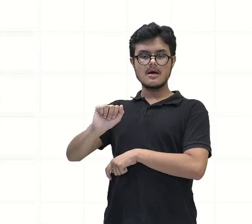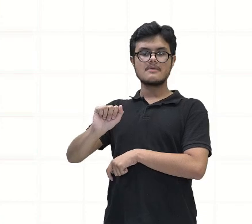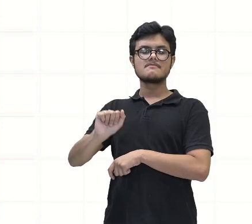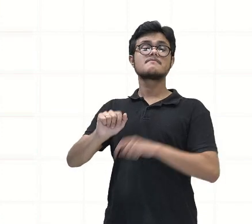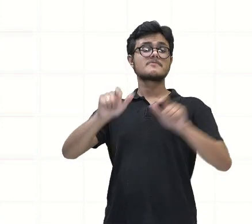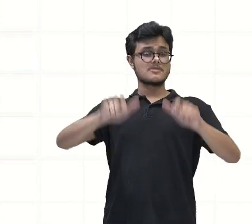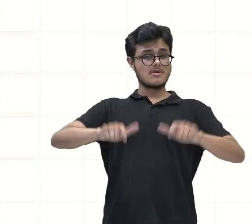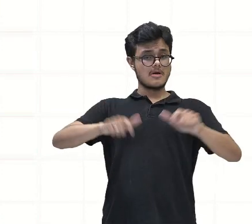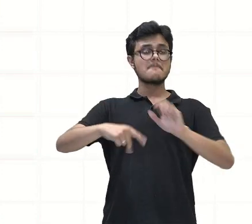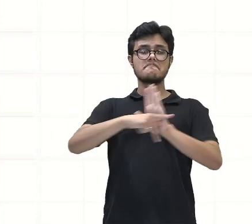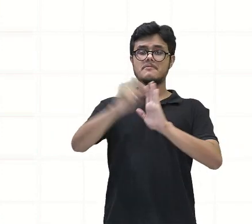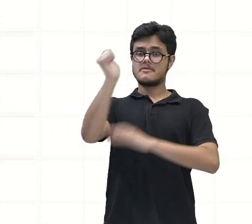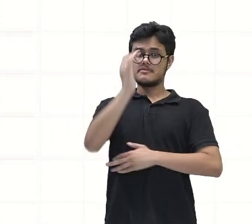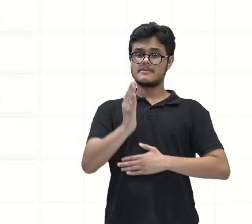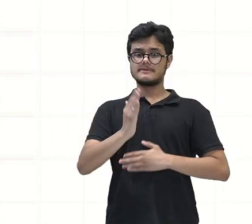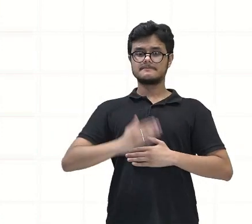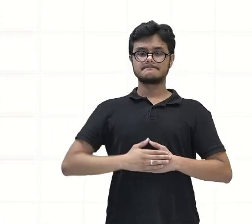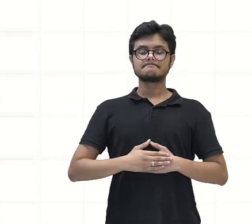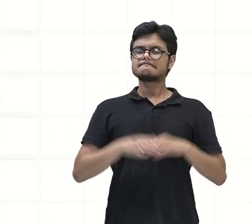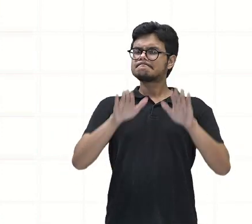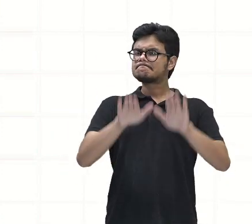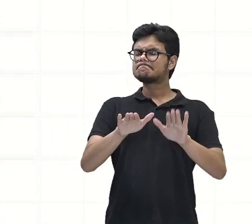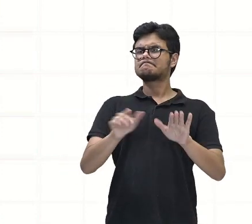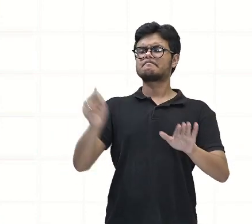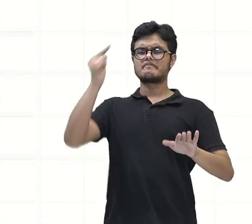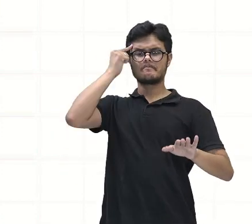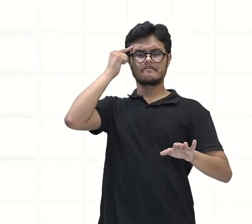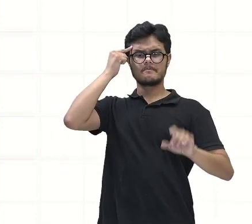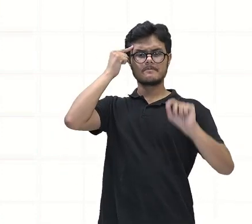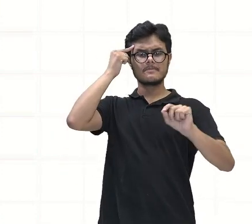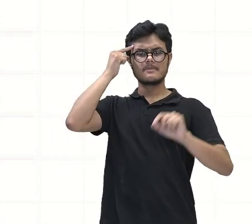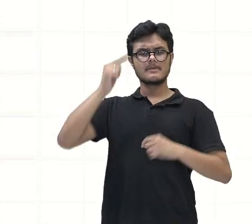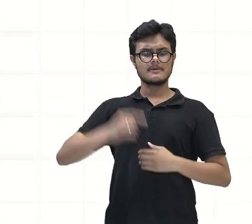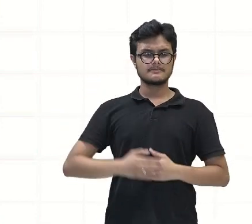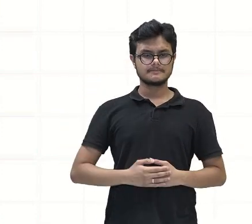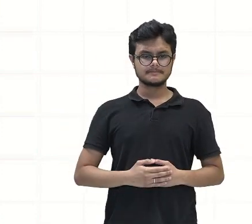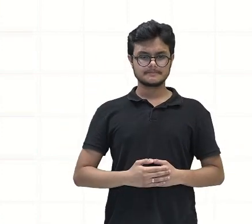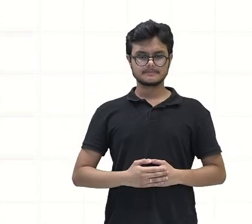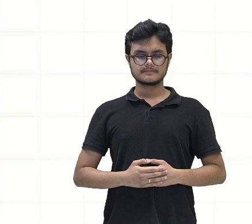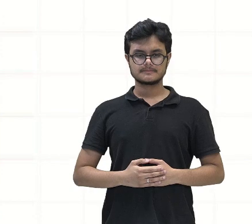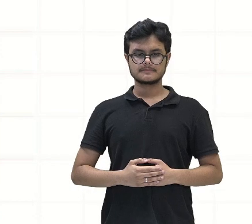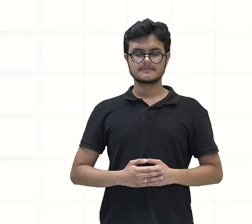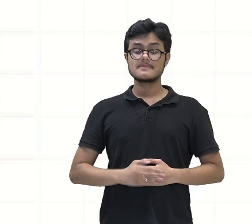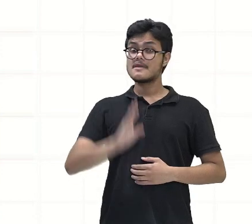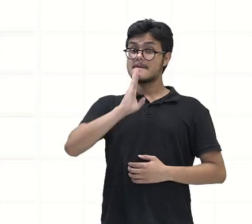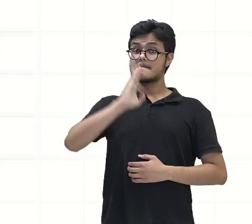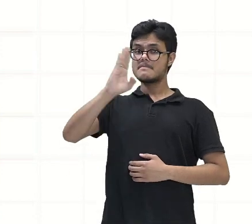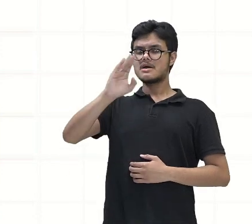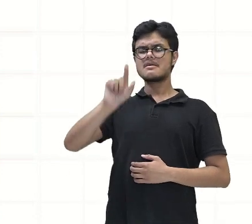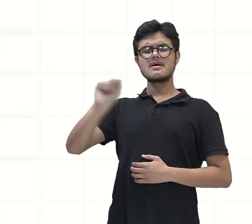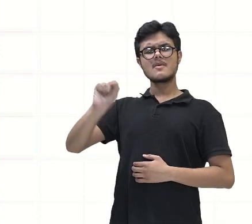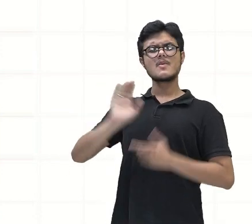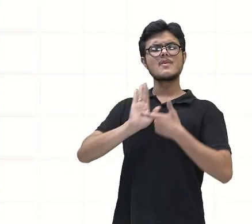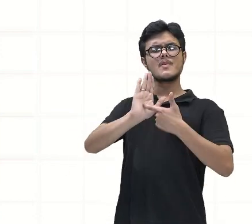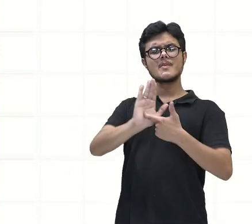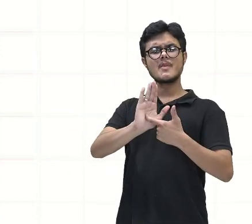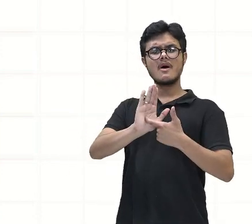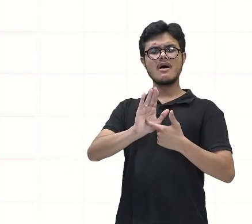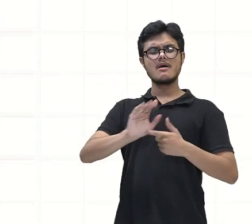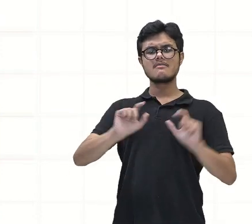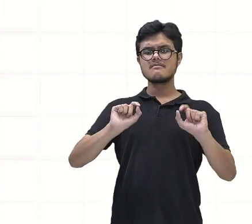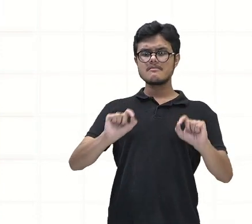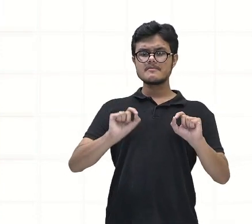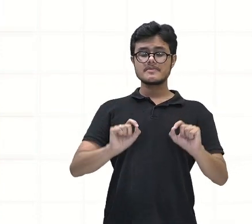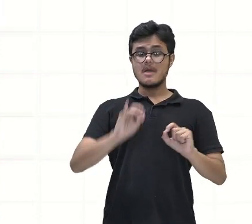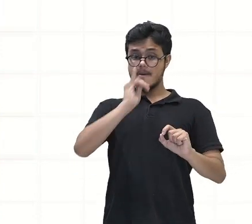território brasileiro e aí o que que a gente pode aqui eh pontuar a gente pode ver aqui né Eh